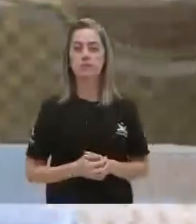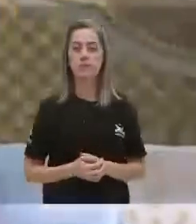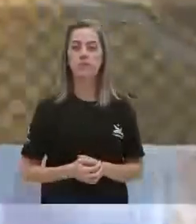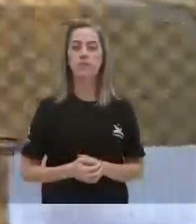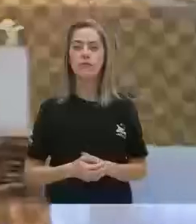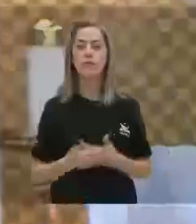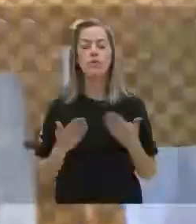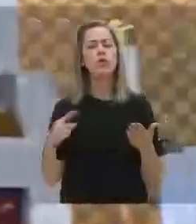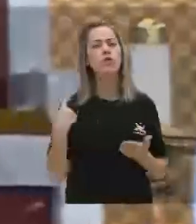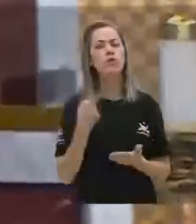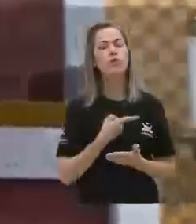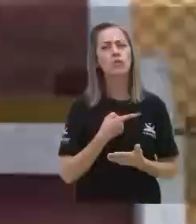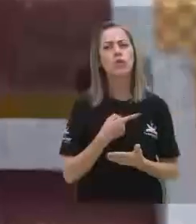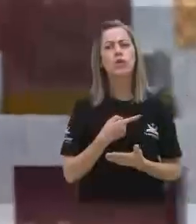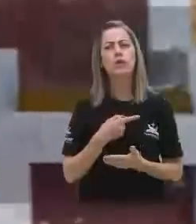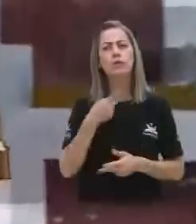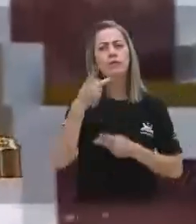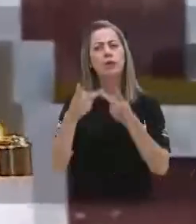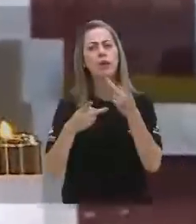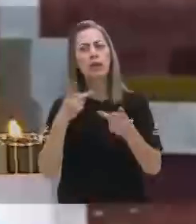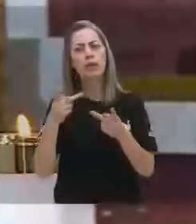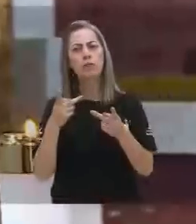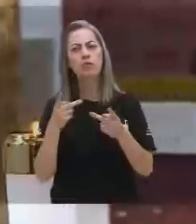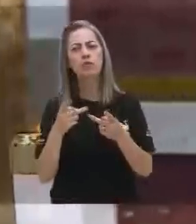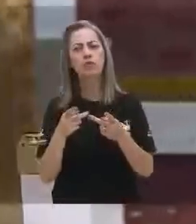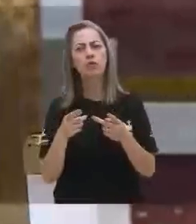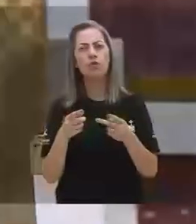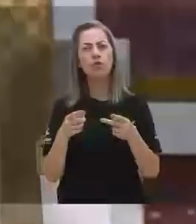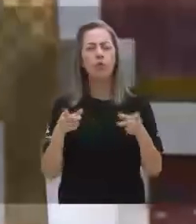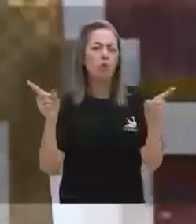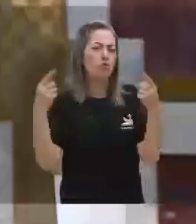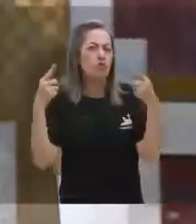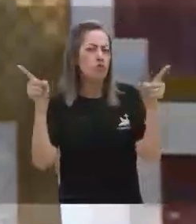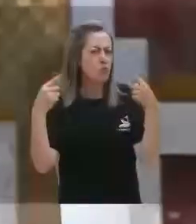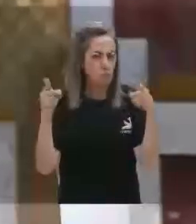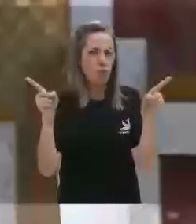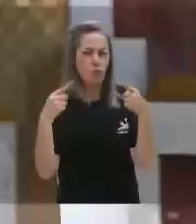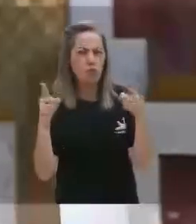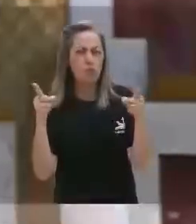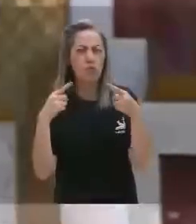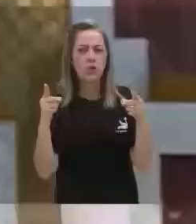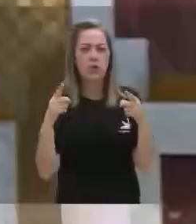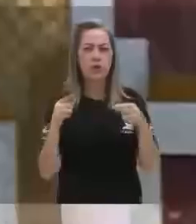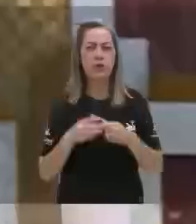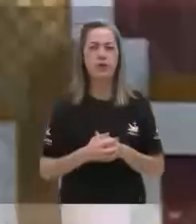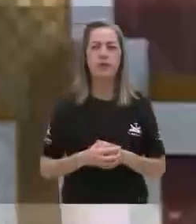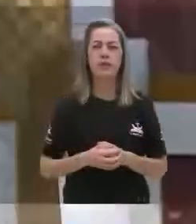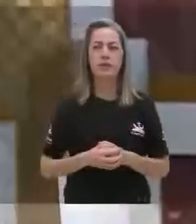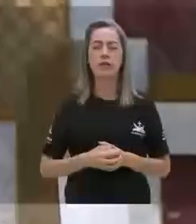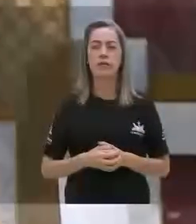Quando a gente fala num show, vem a grande banda, grande